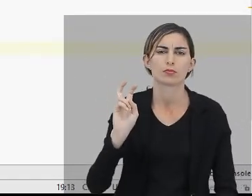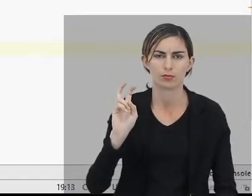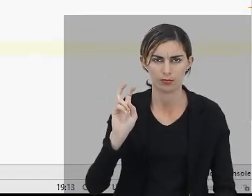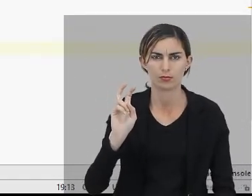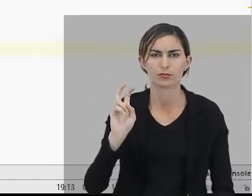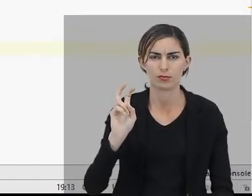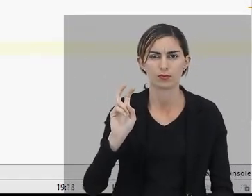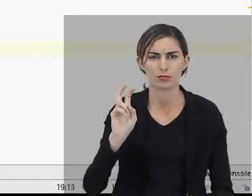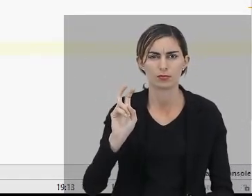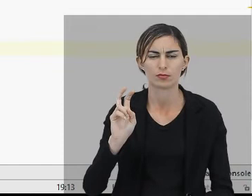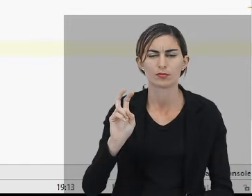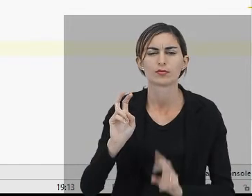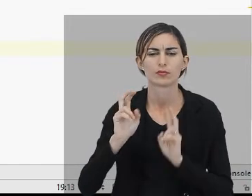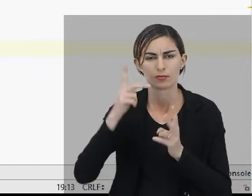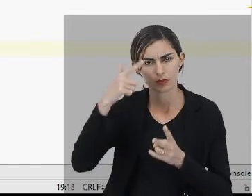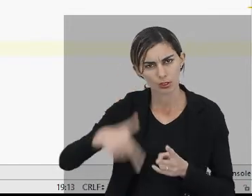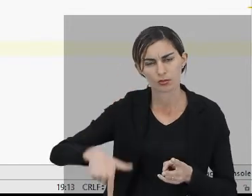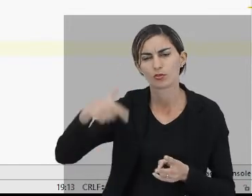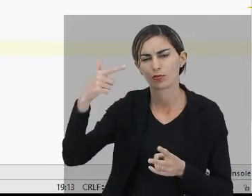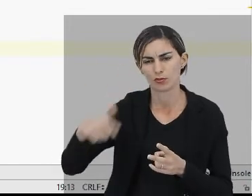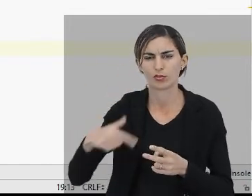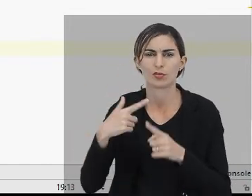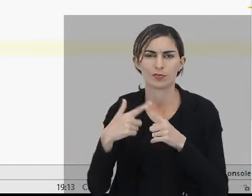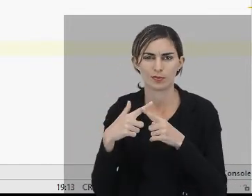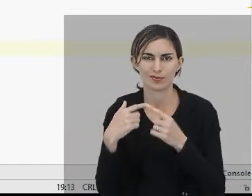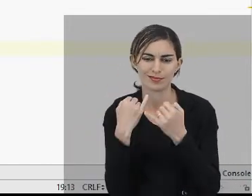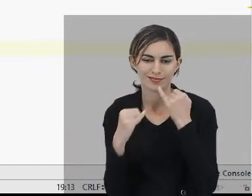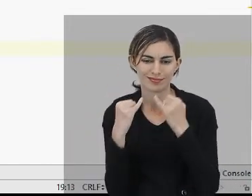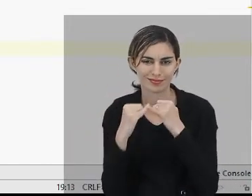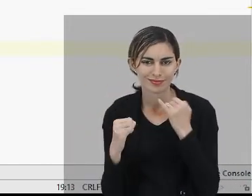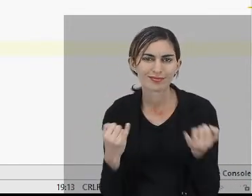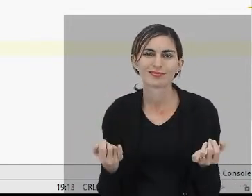Então, observe que os laços de repetição eles são muito parecidos